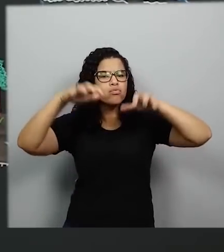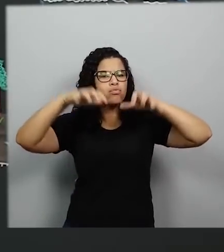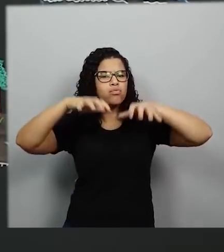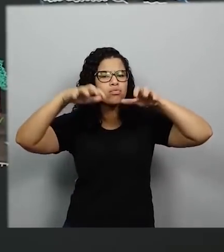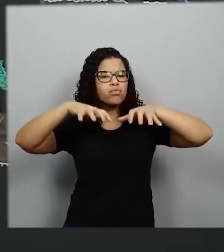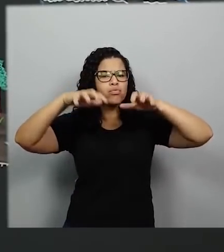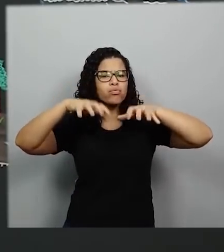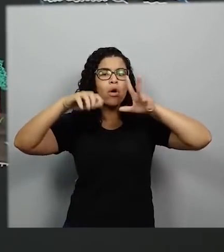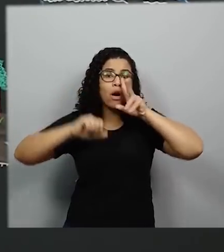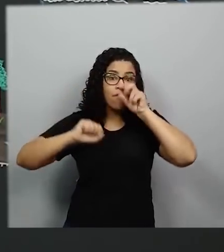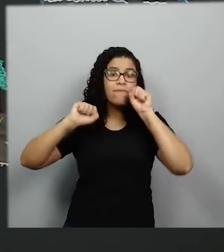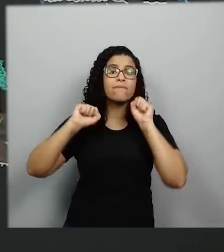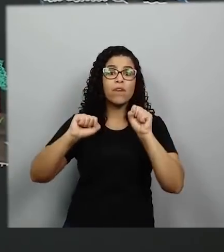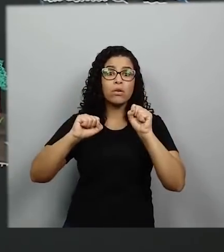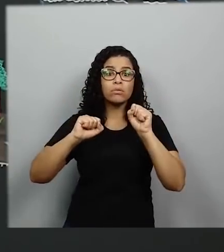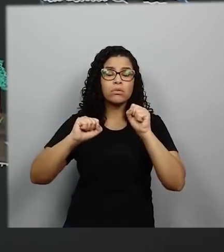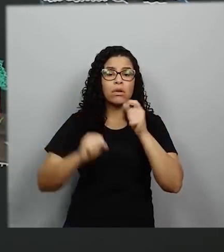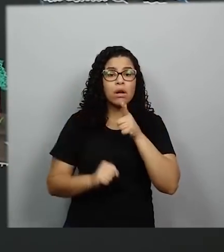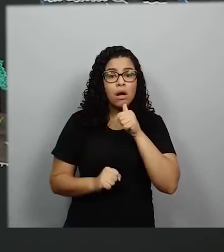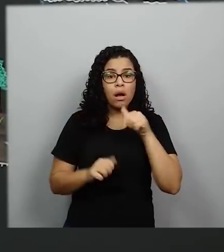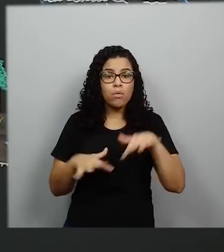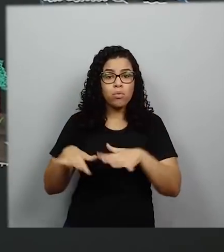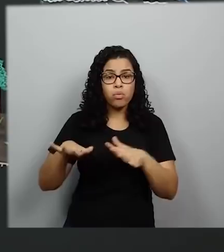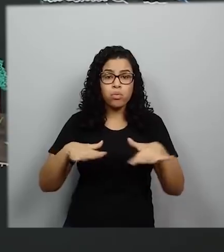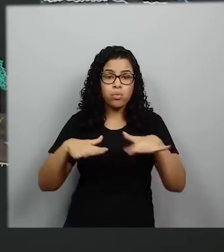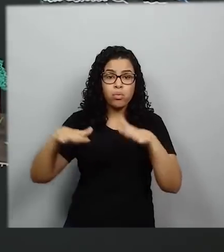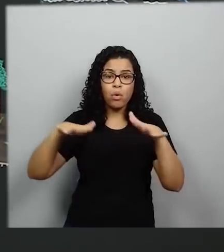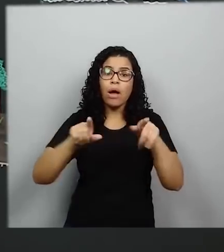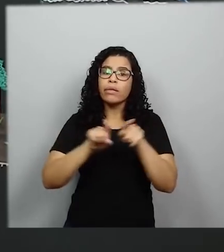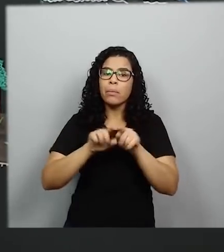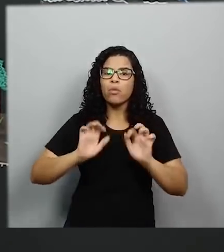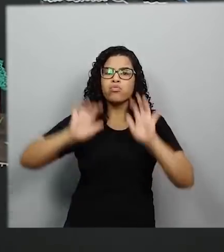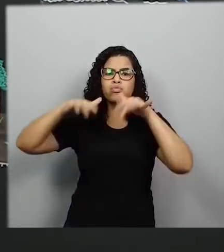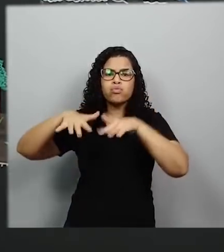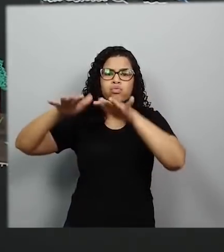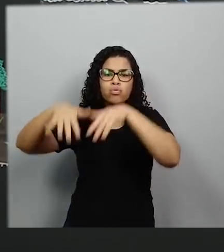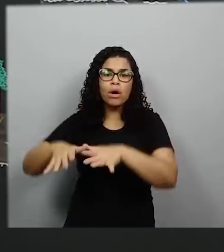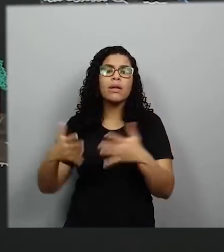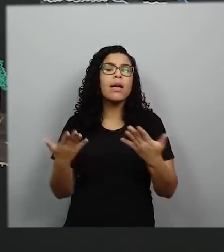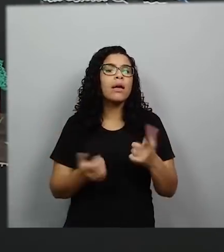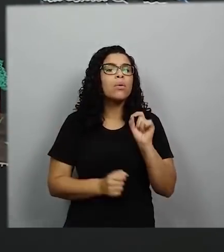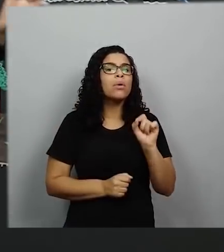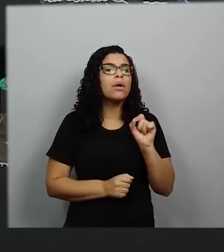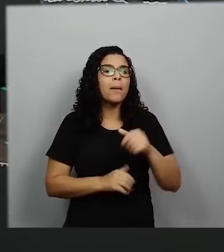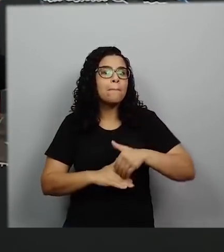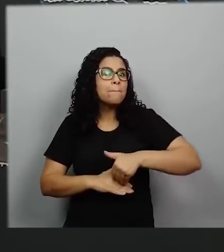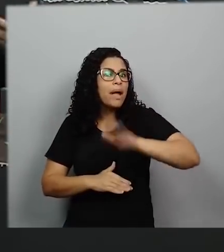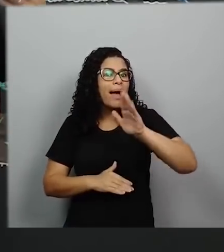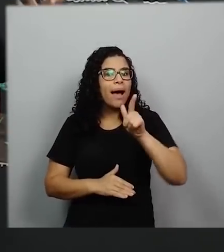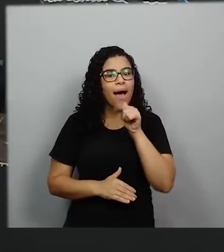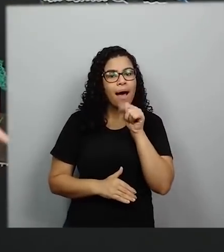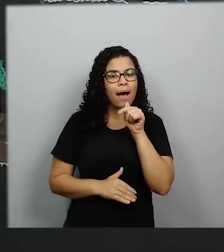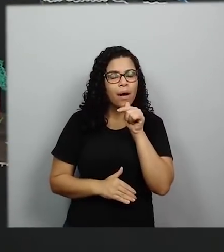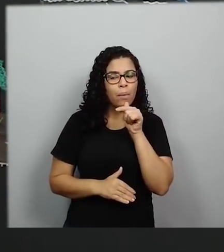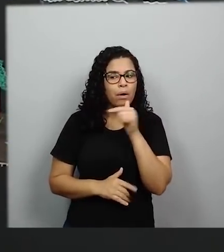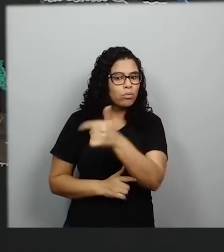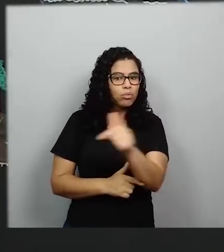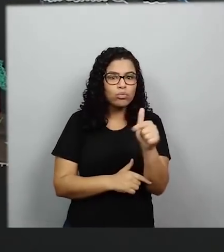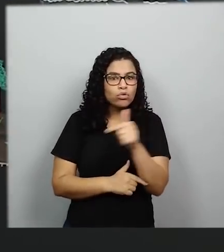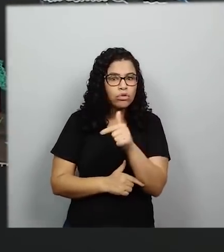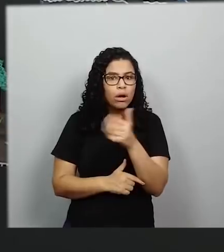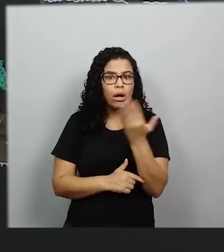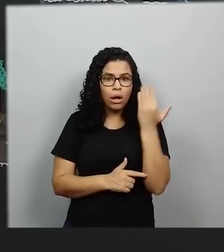inundações, até mesmo a questão dos tsunamis, eu acabo tendo um depósito de água maior em certos locais que não